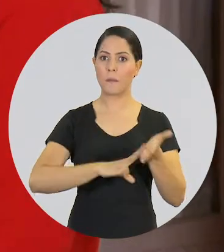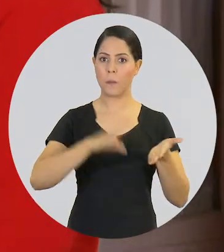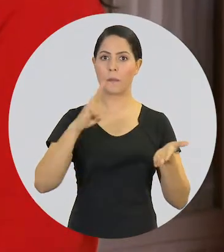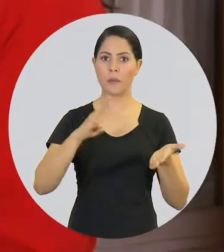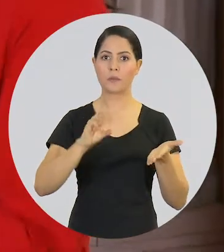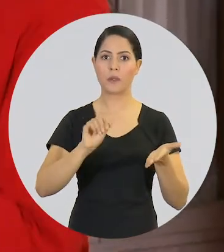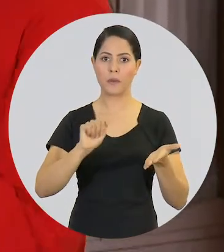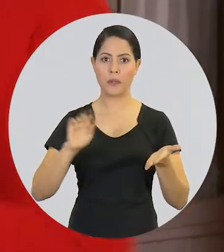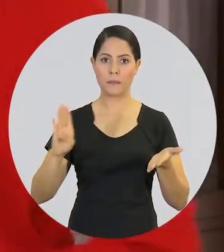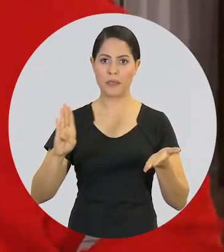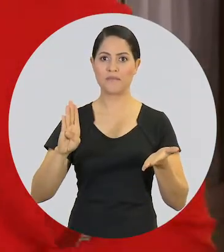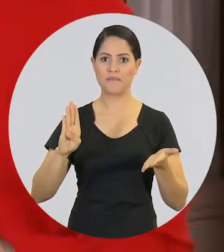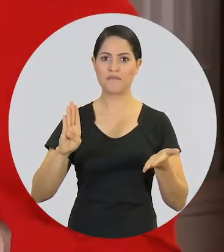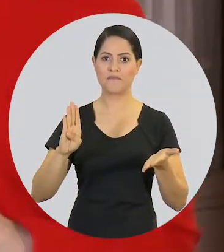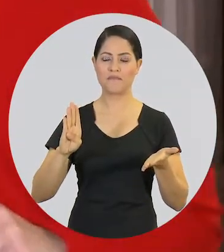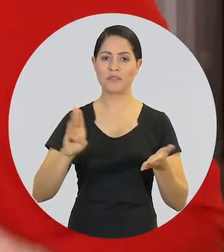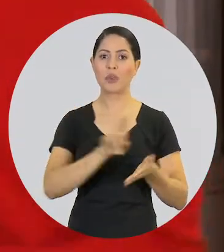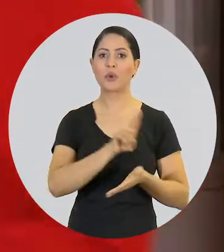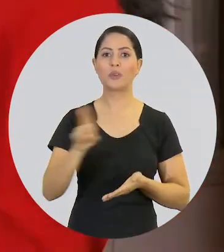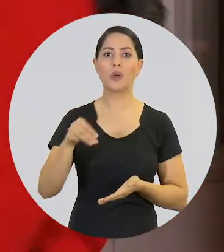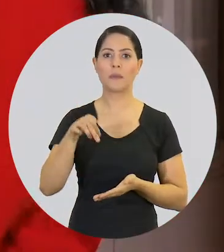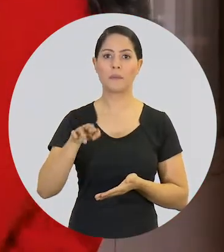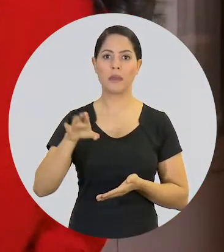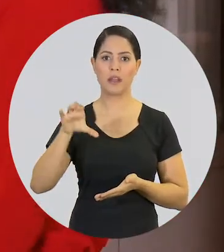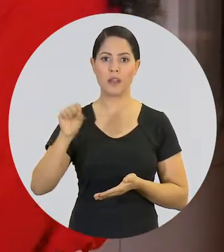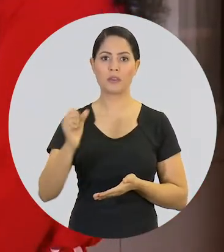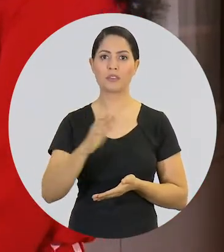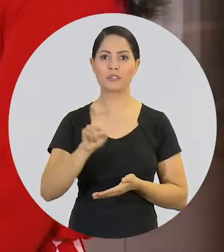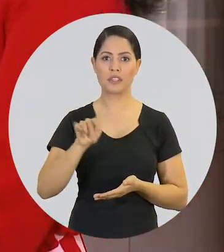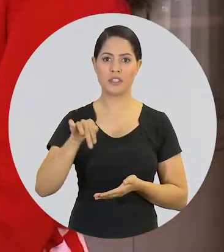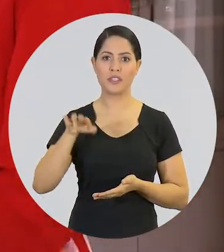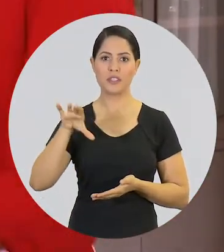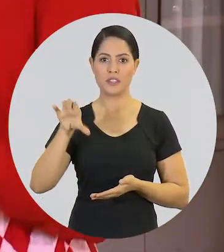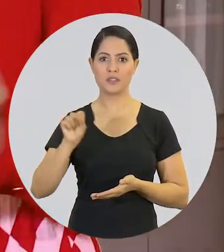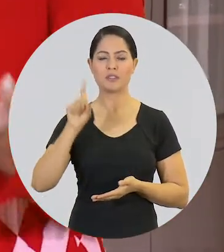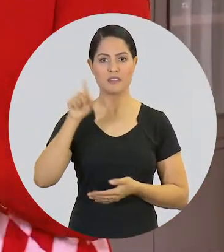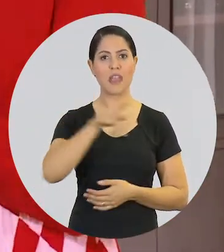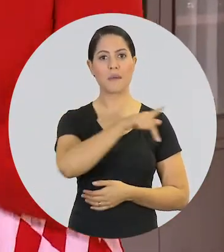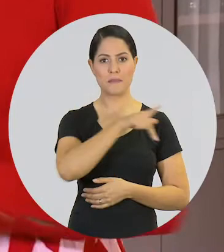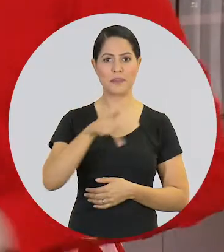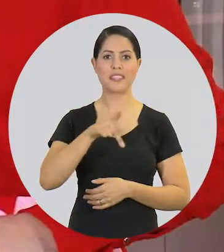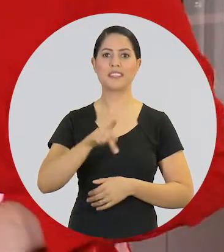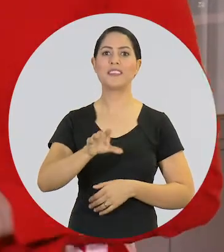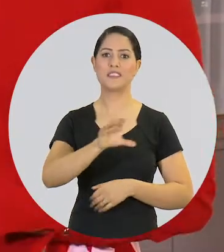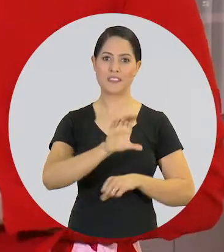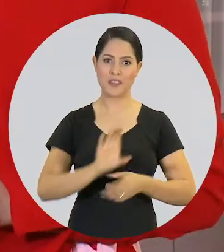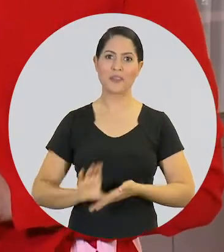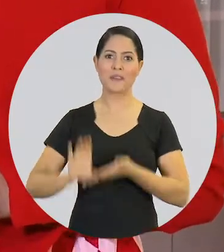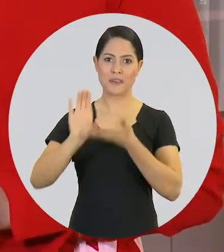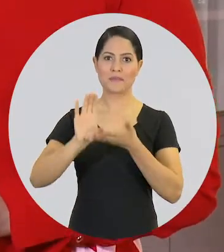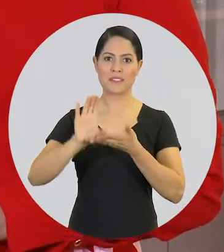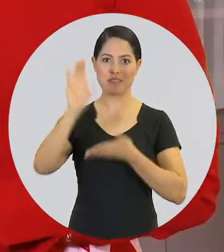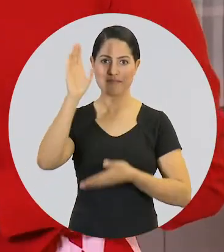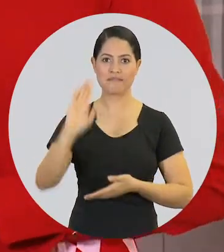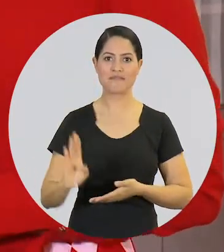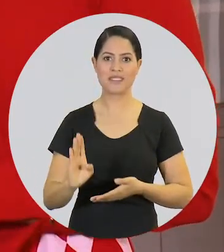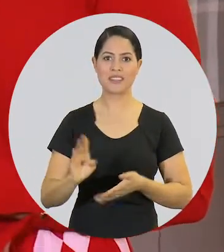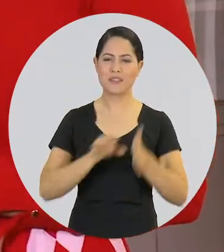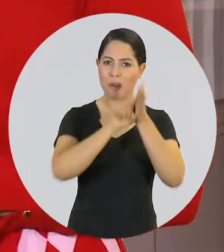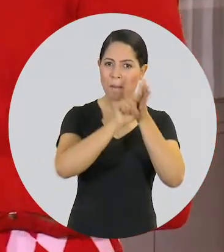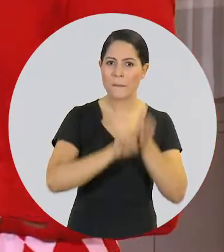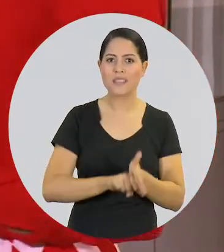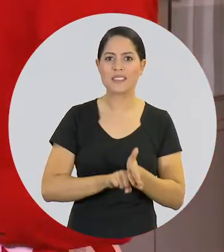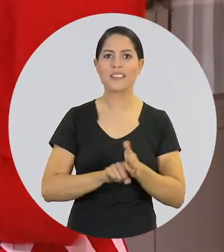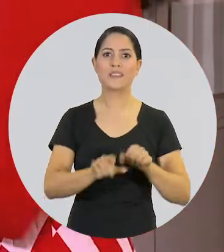honorário vitalício da Ordem dos Advogados do Brasil, Marcos Vinícius Furtado Coelho, que também é presidente da Comissão Nacional de